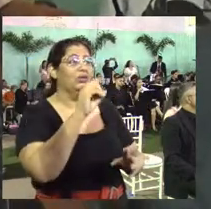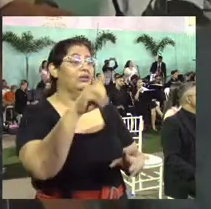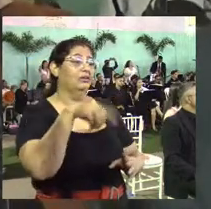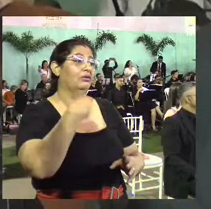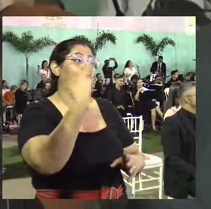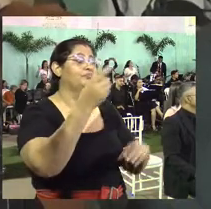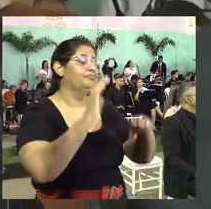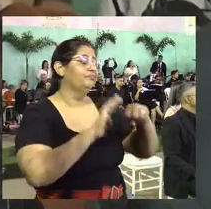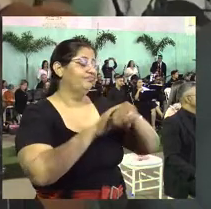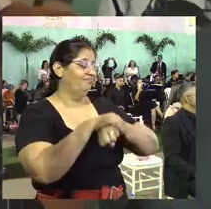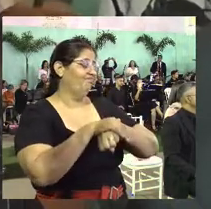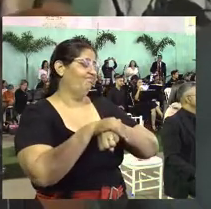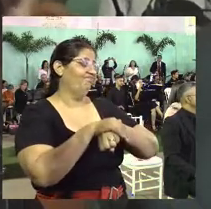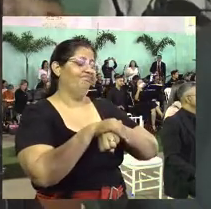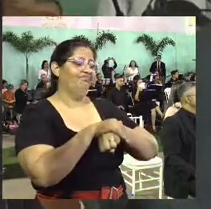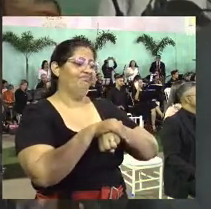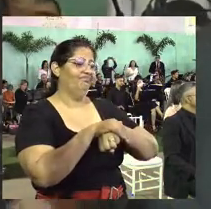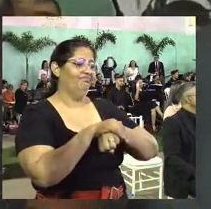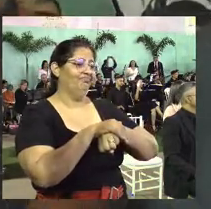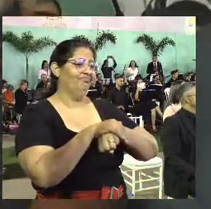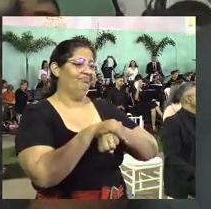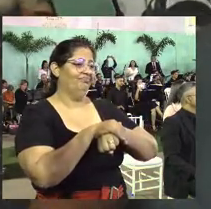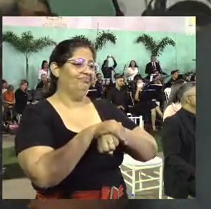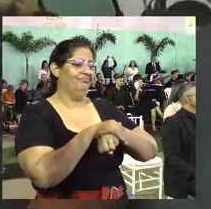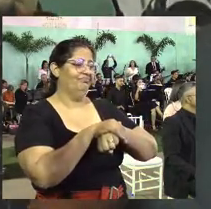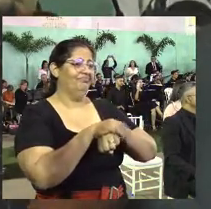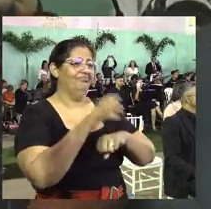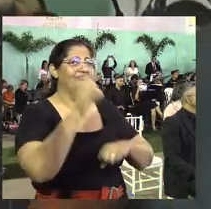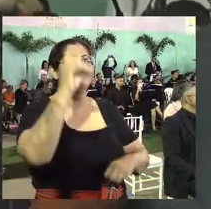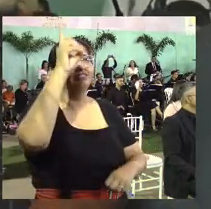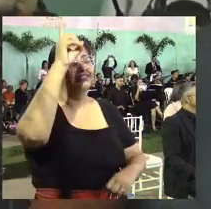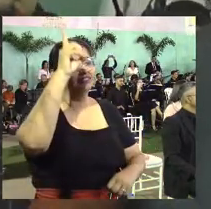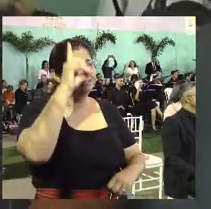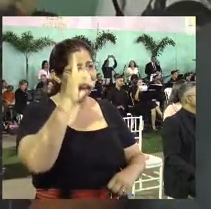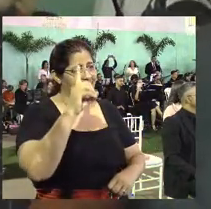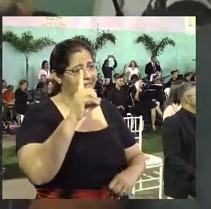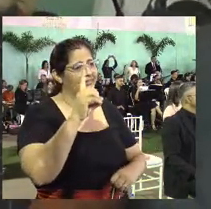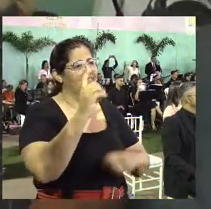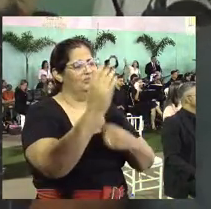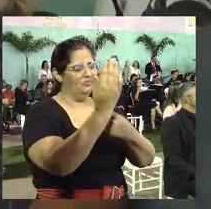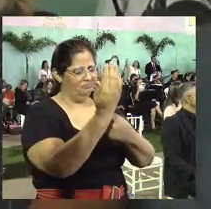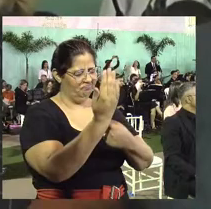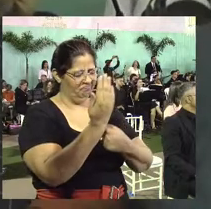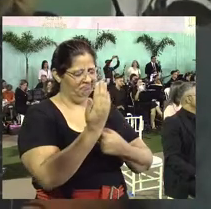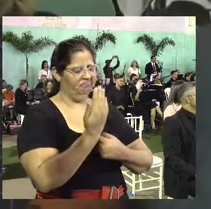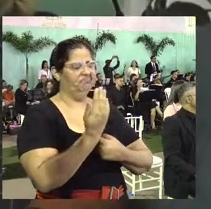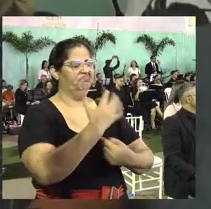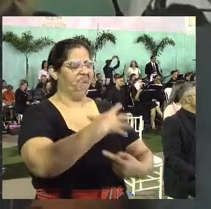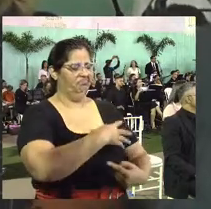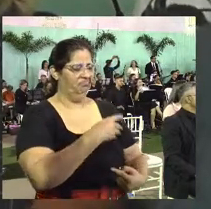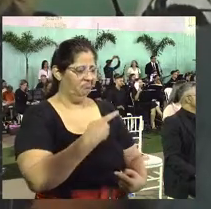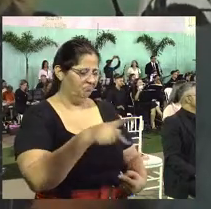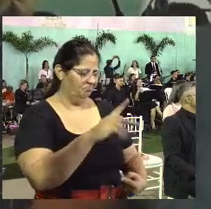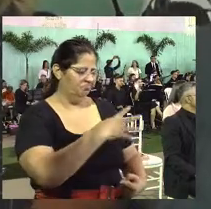noite mas querido Deus é aquele que cuida dos seus filhos